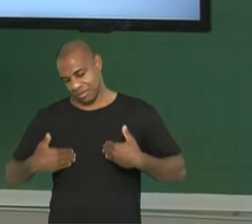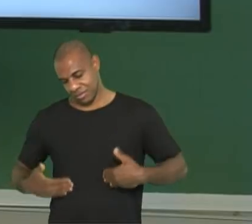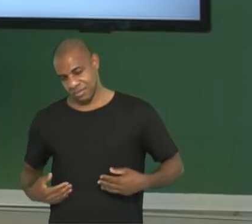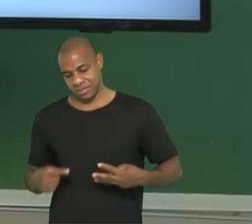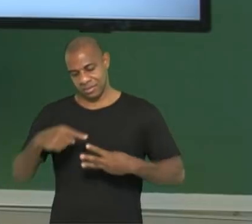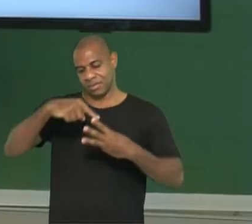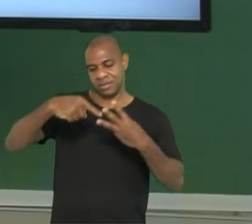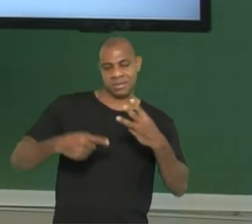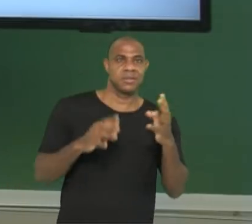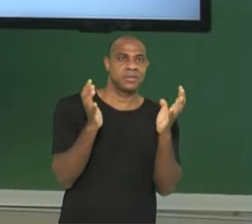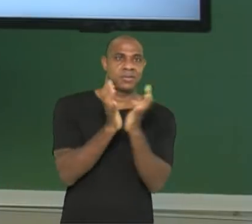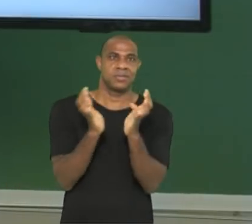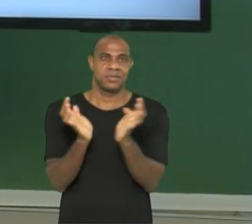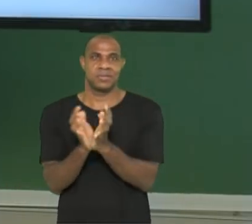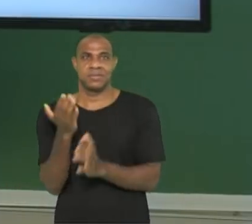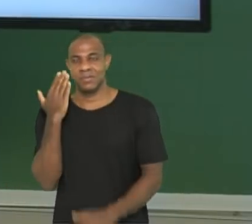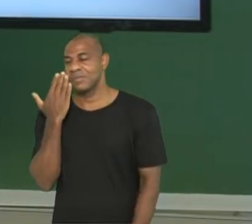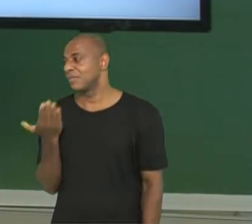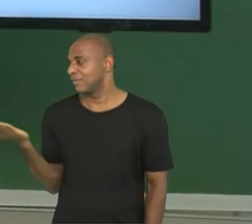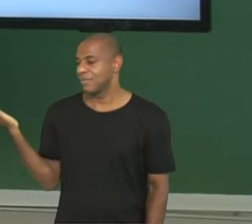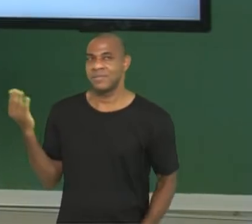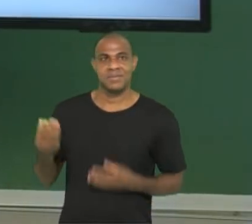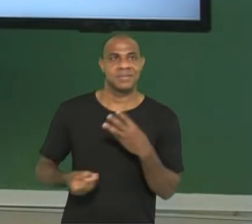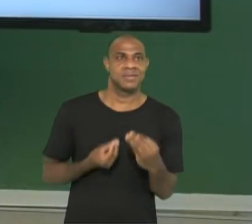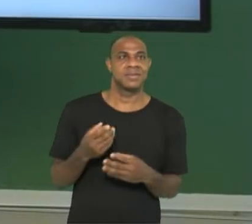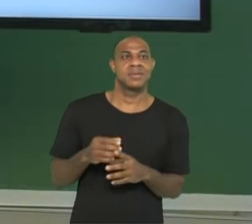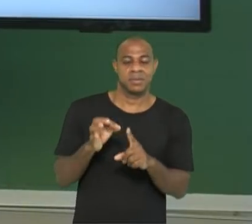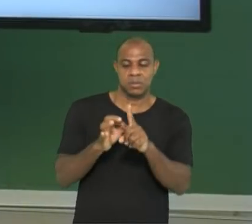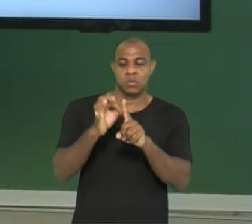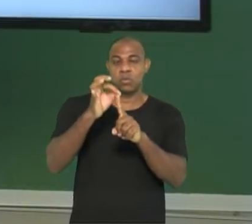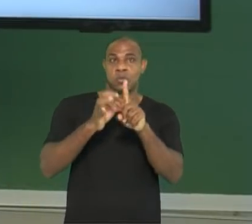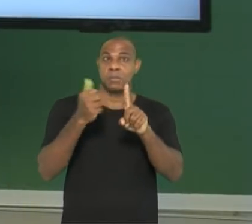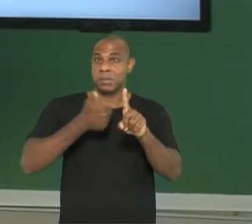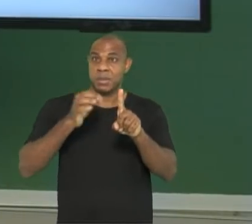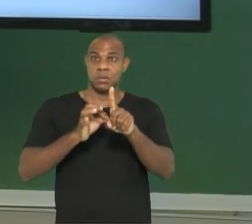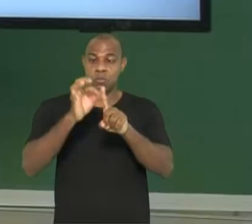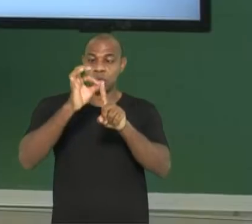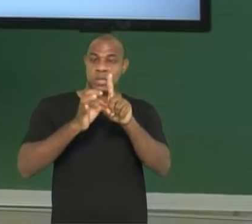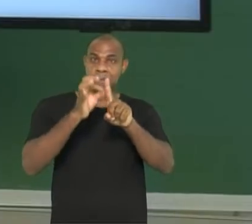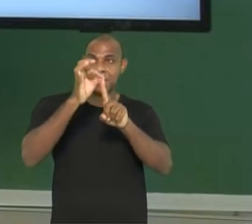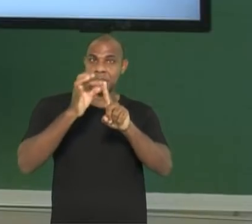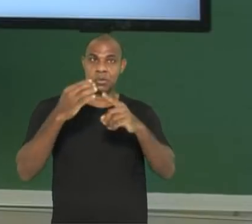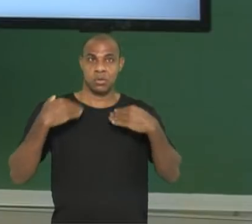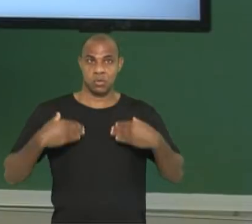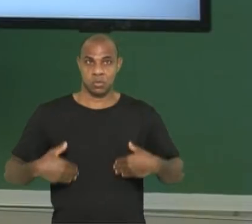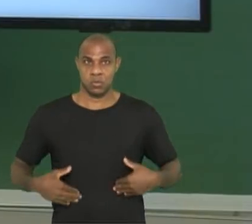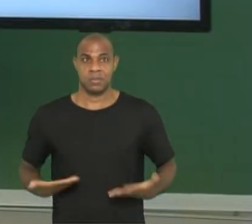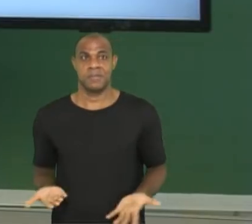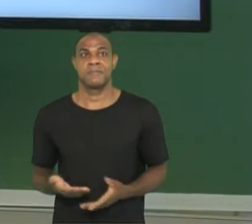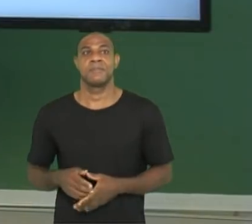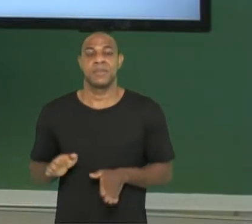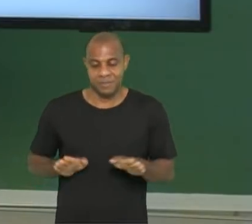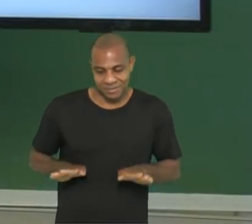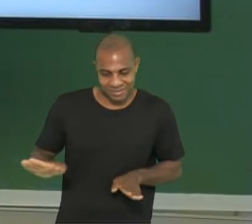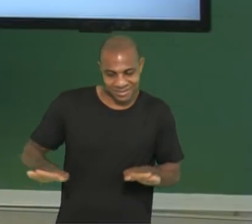três grupos de animais. Primeiro a gente vai falar da temperatura corporal. Quando a gente falou de répteis, eles